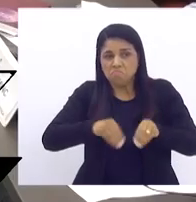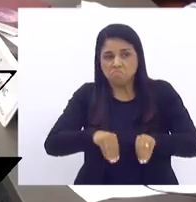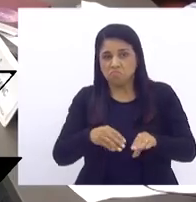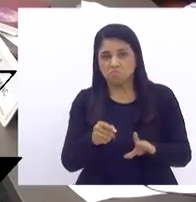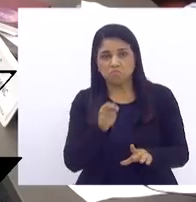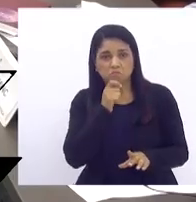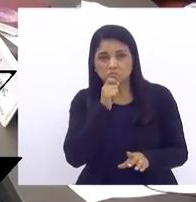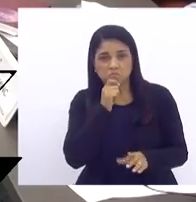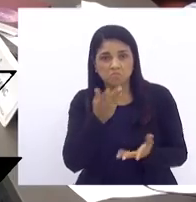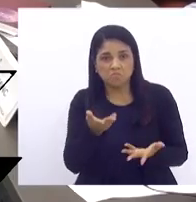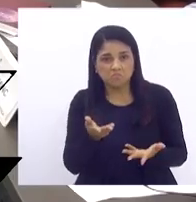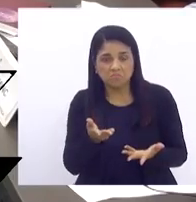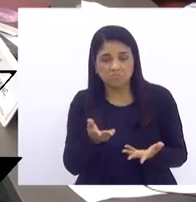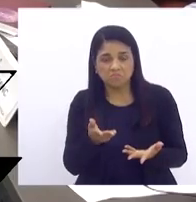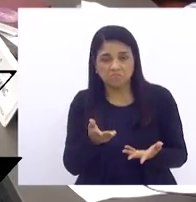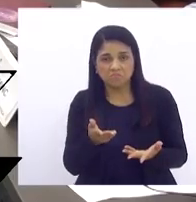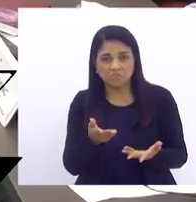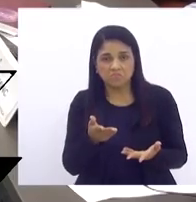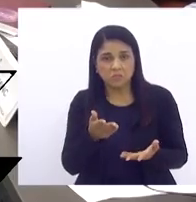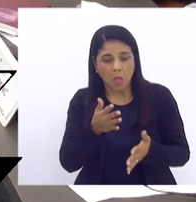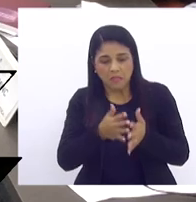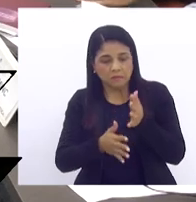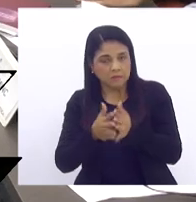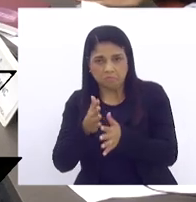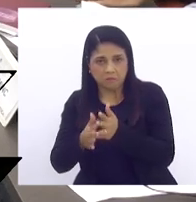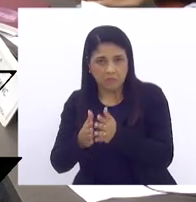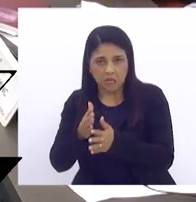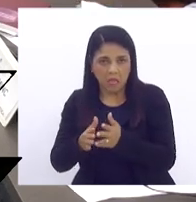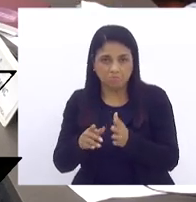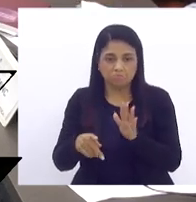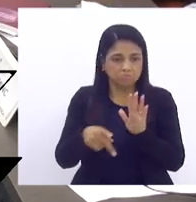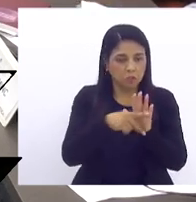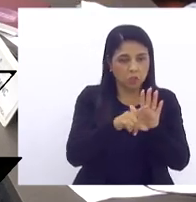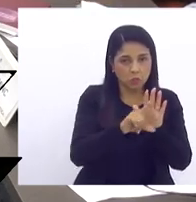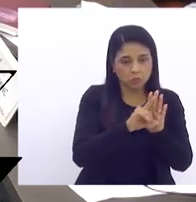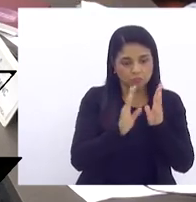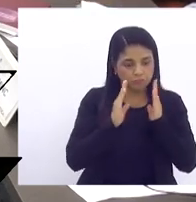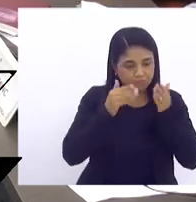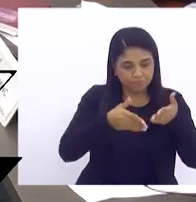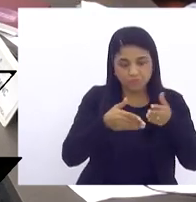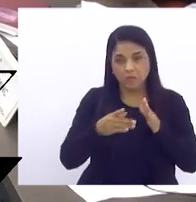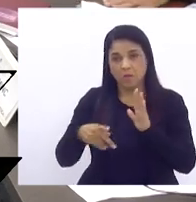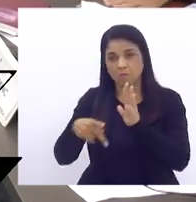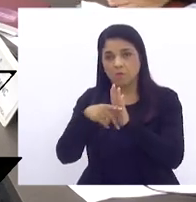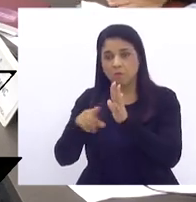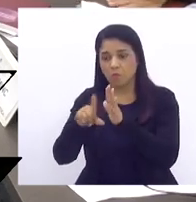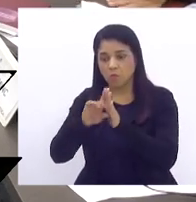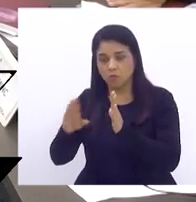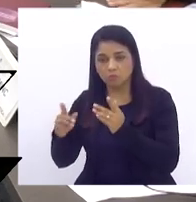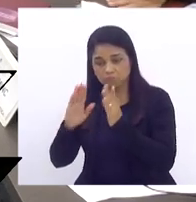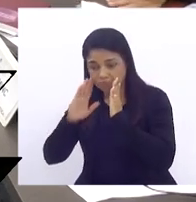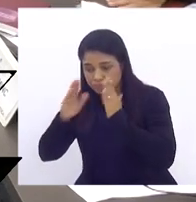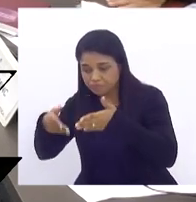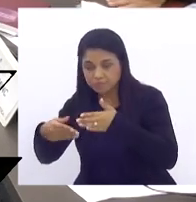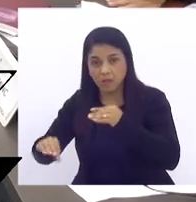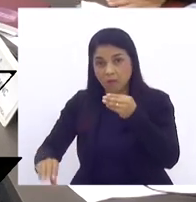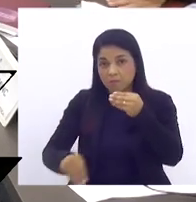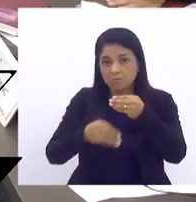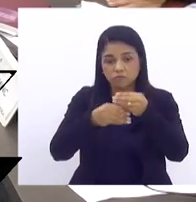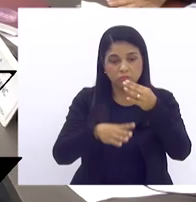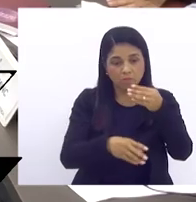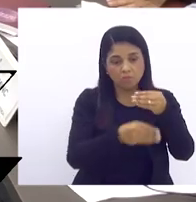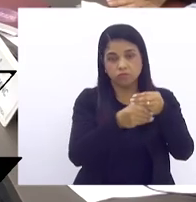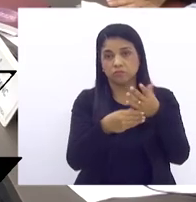atrapalha o outro. Não, de atrapalhar um projeto e o outro. Presidente. Se o autor não tem essa avaliação, de forma alguma, é porque o artigo